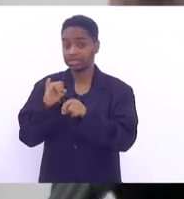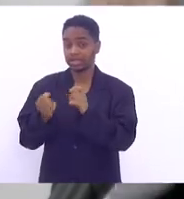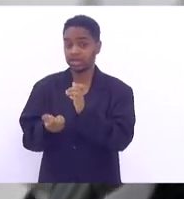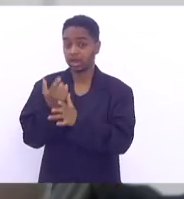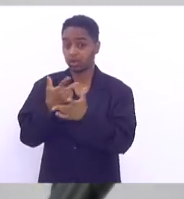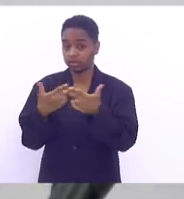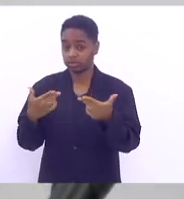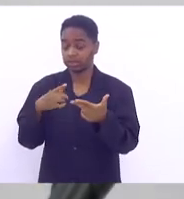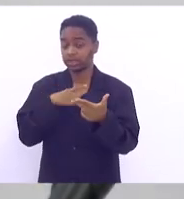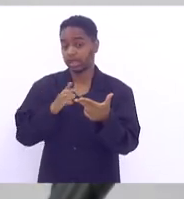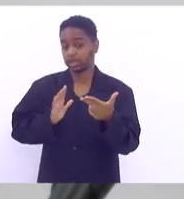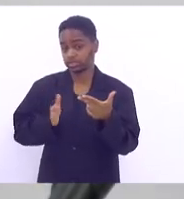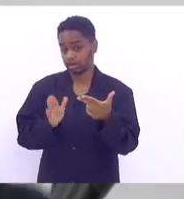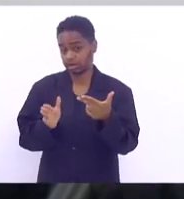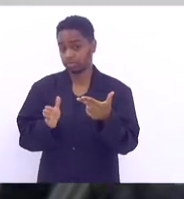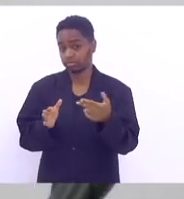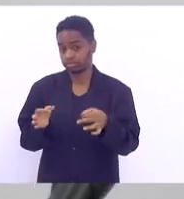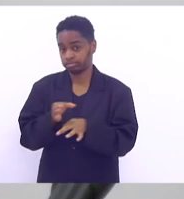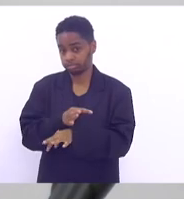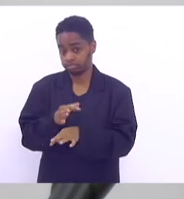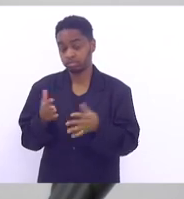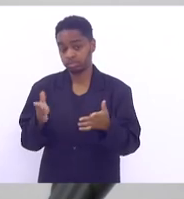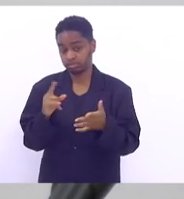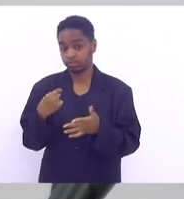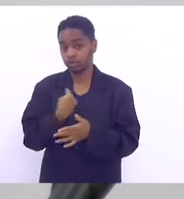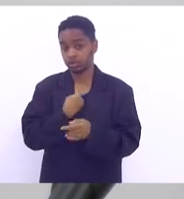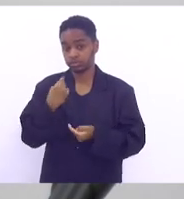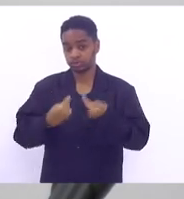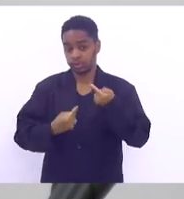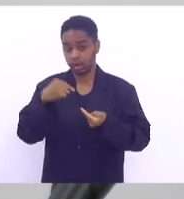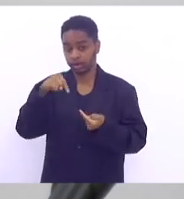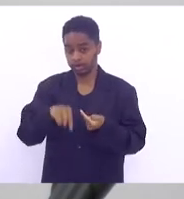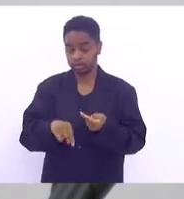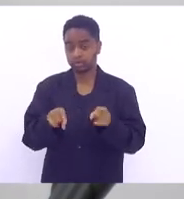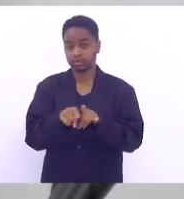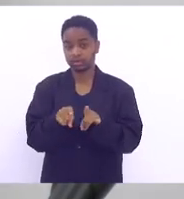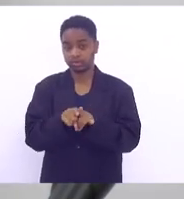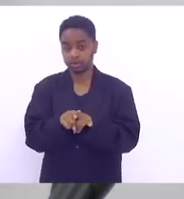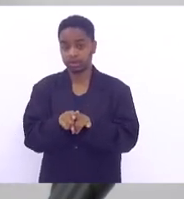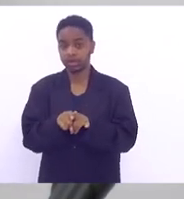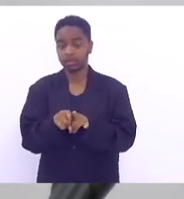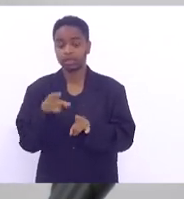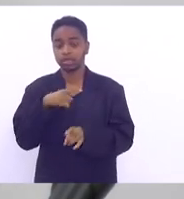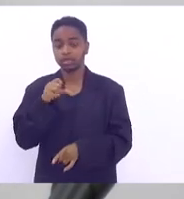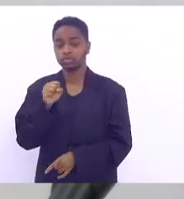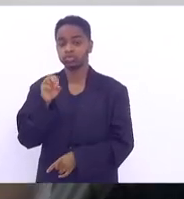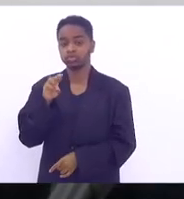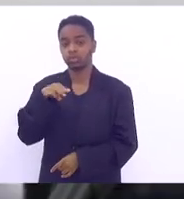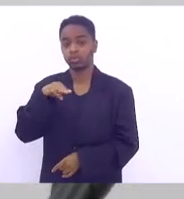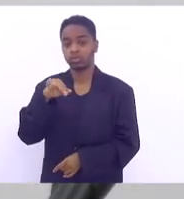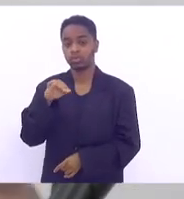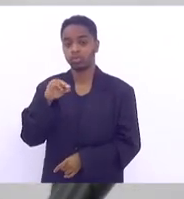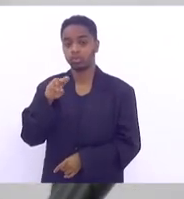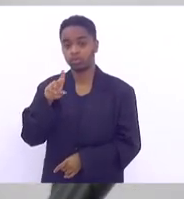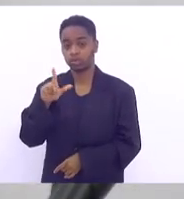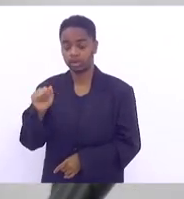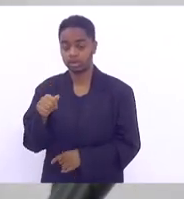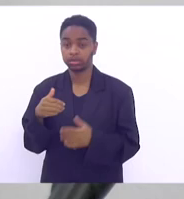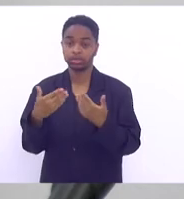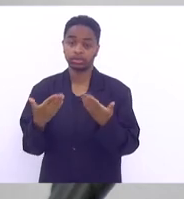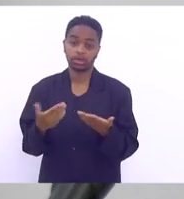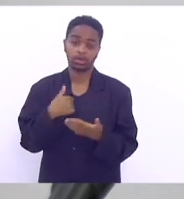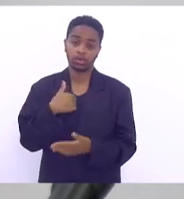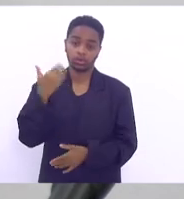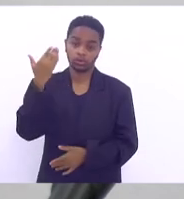que já existe. Foi o que a gente tratou aqui e, inclusive, gerou súmula nossa. Segurança presente. Então, eu